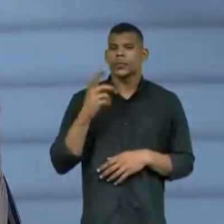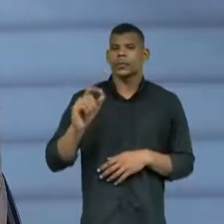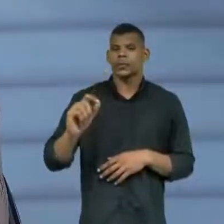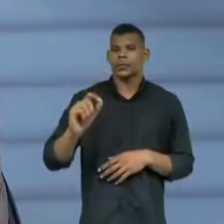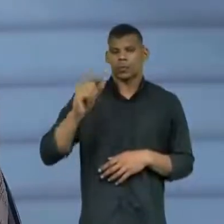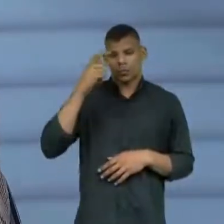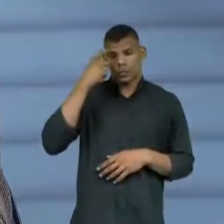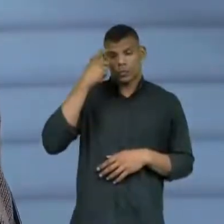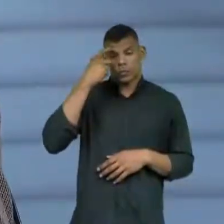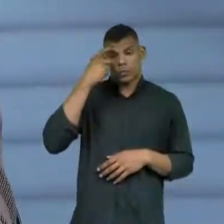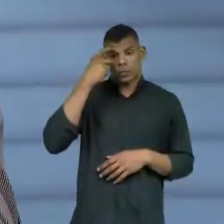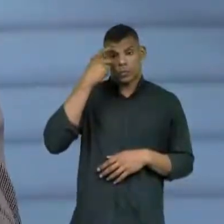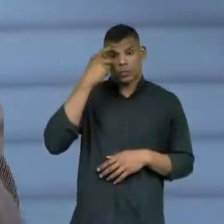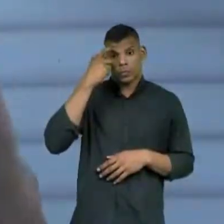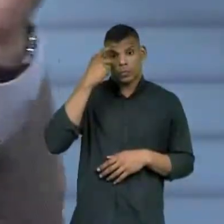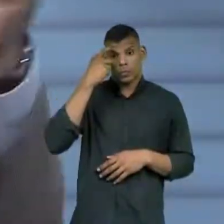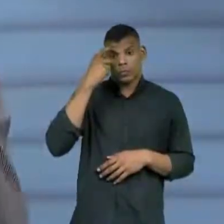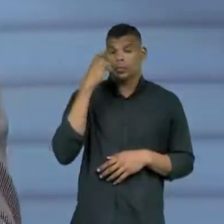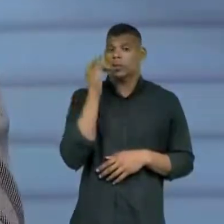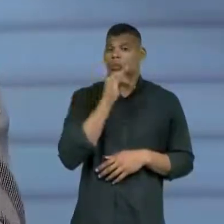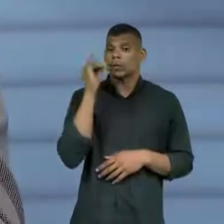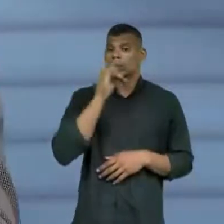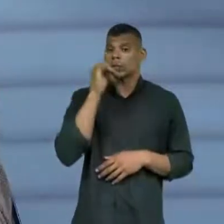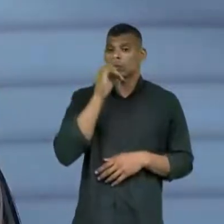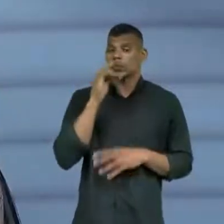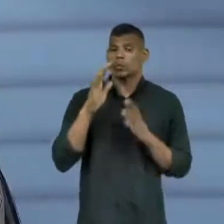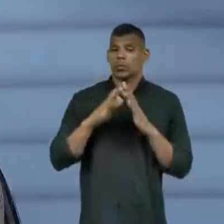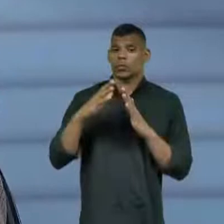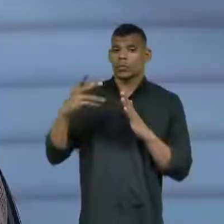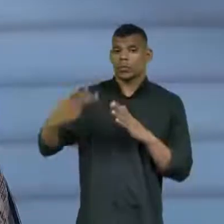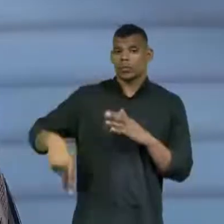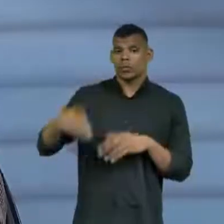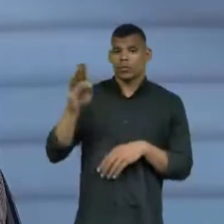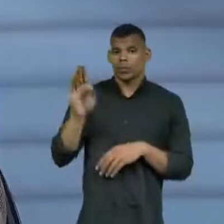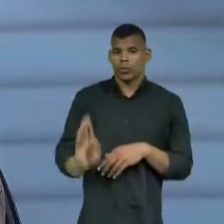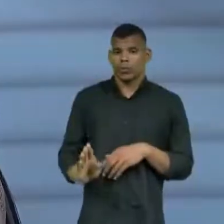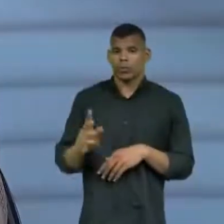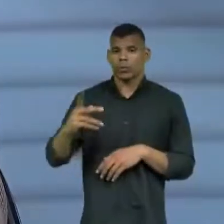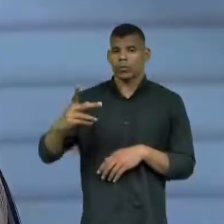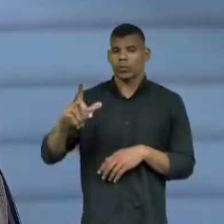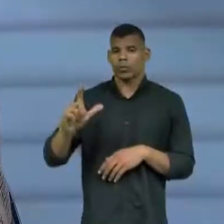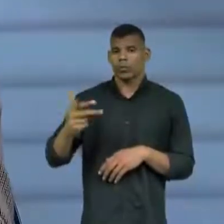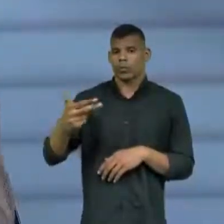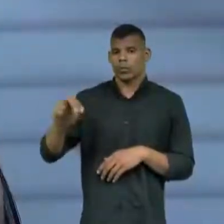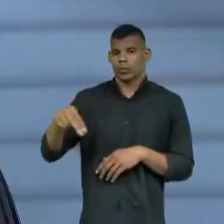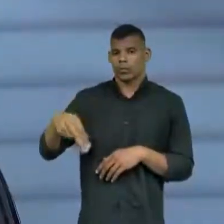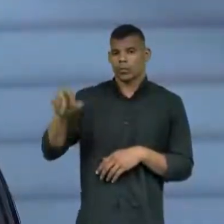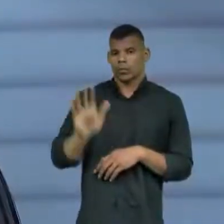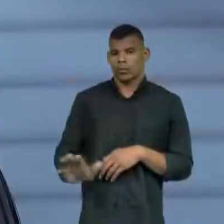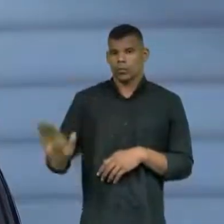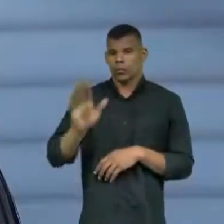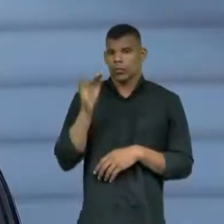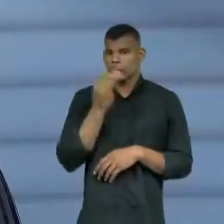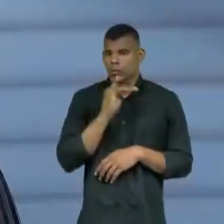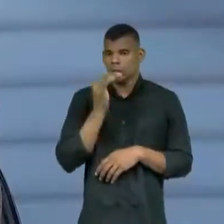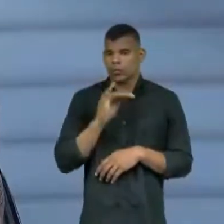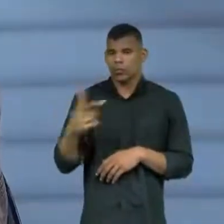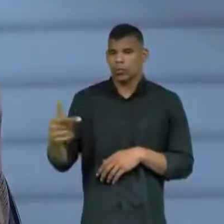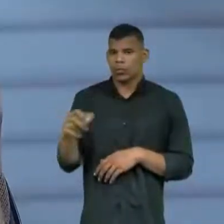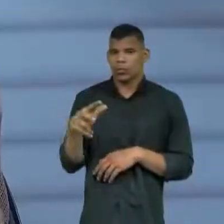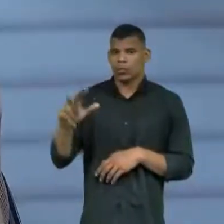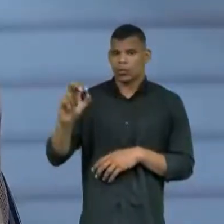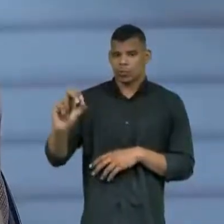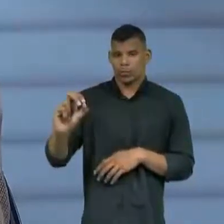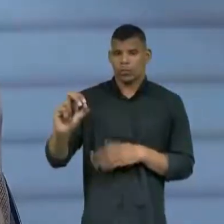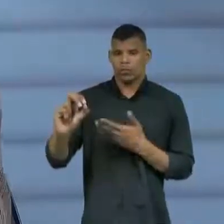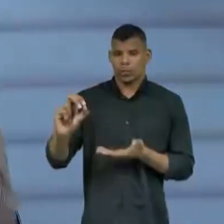que se a gente for pegar a energia que o Brasil vai precisar, de acordo com o Plano Nacional de Energia, até 2050, nós temos